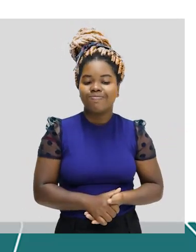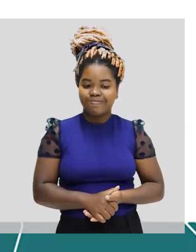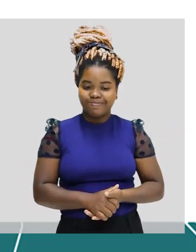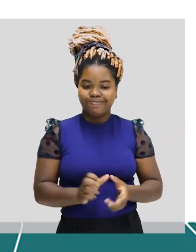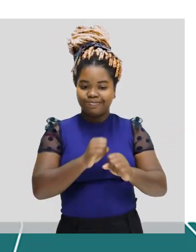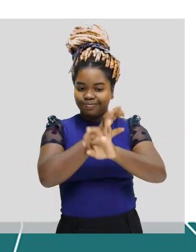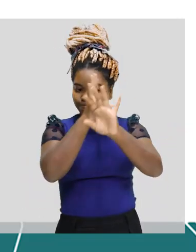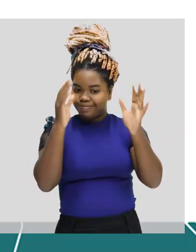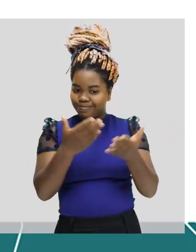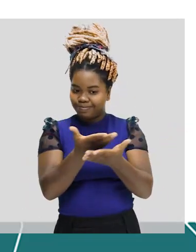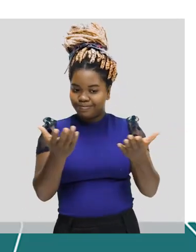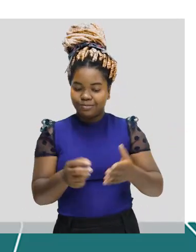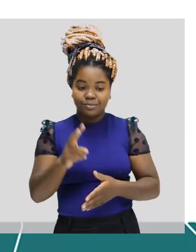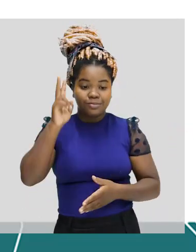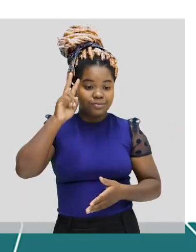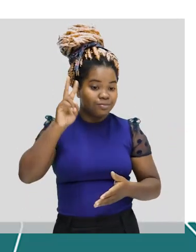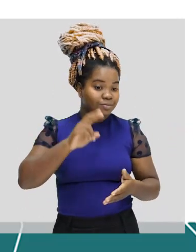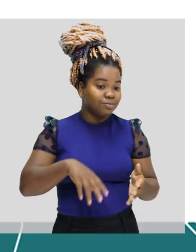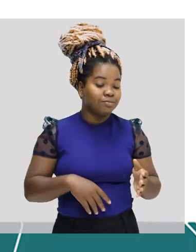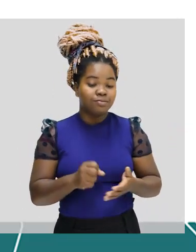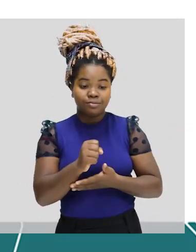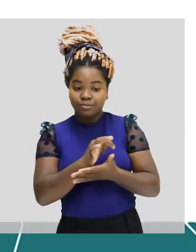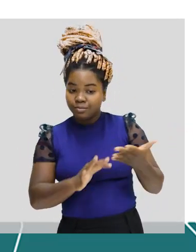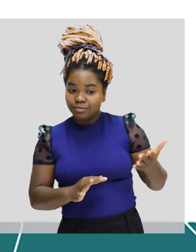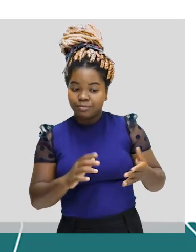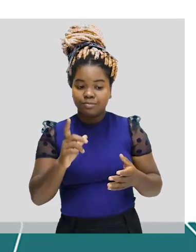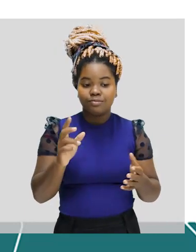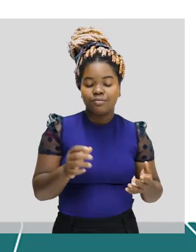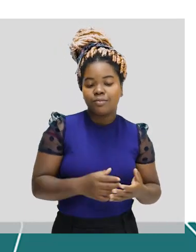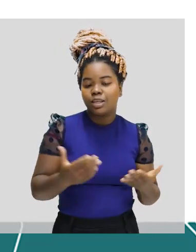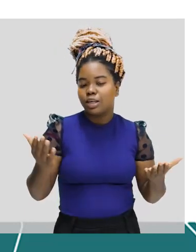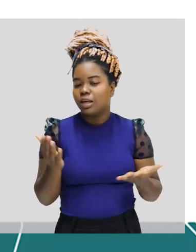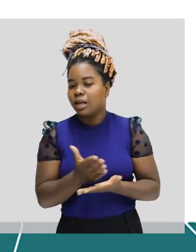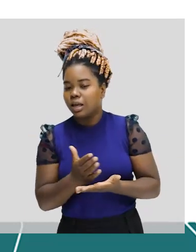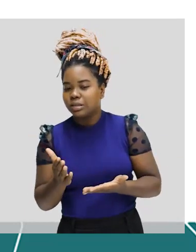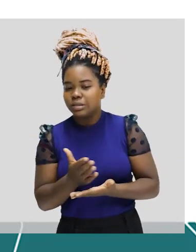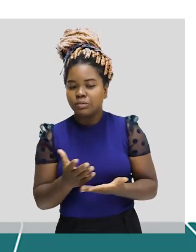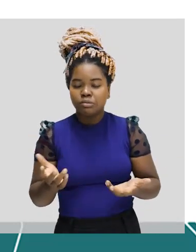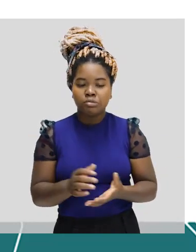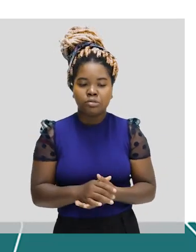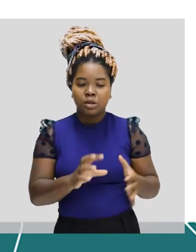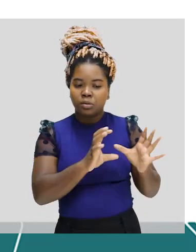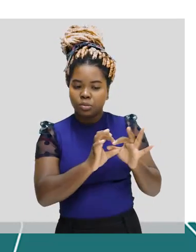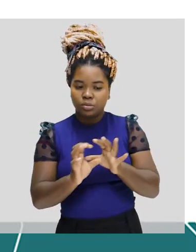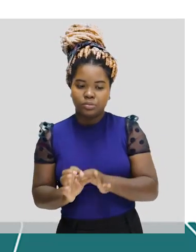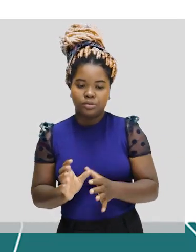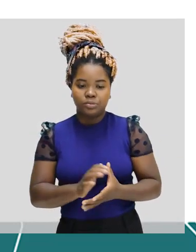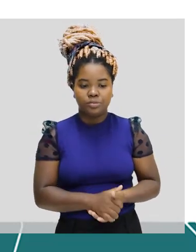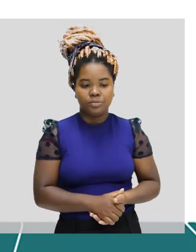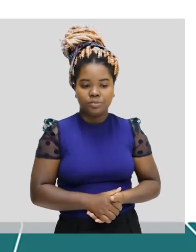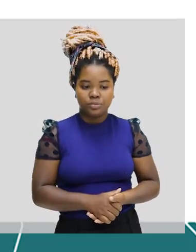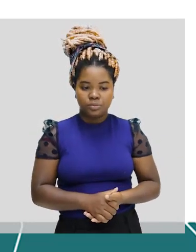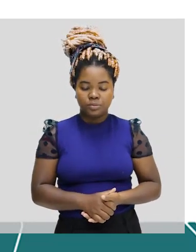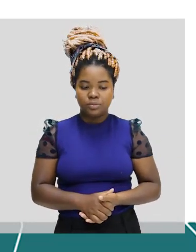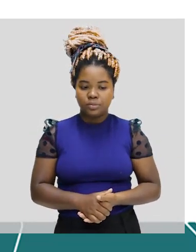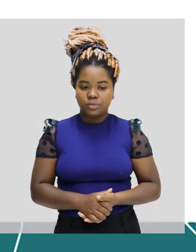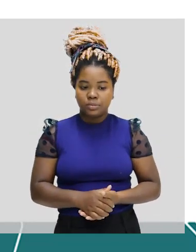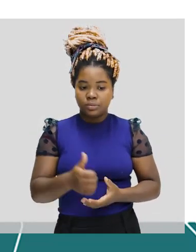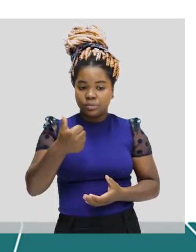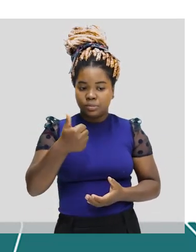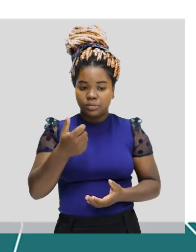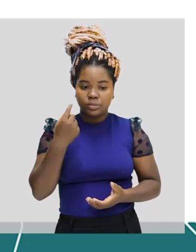o exercício, e lembrando que os exercícios normalmente eles trazem a contextualização daquilo que você está procurando. Nesse caso, é